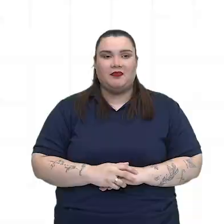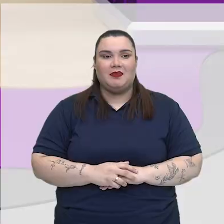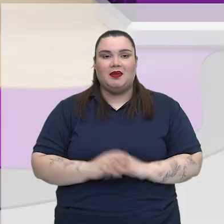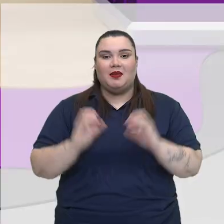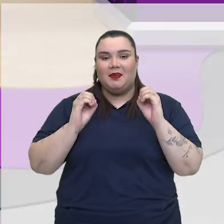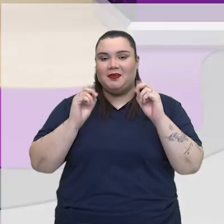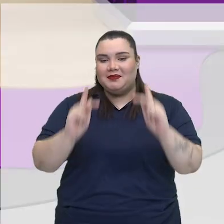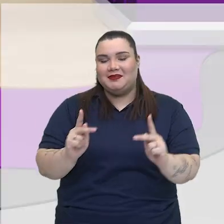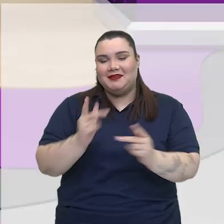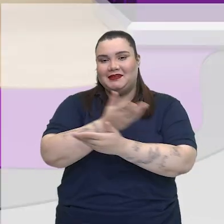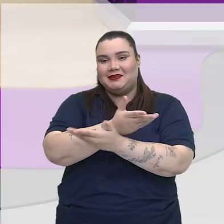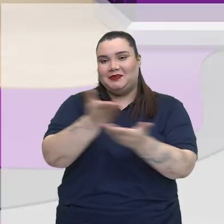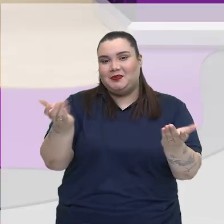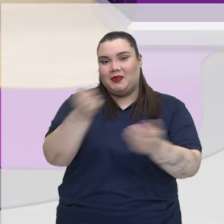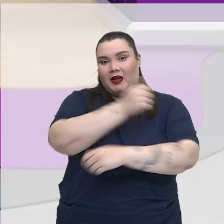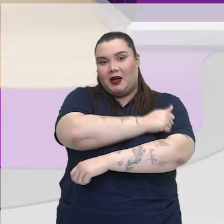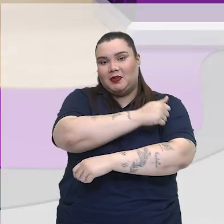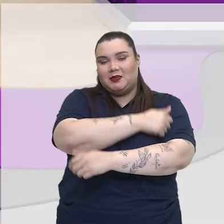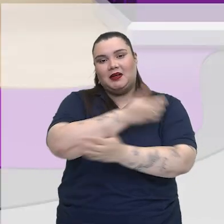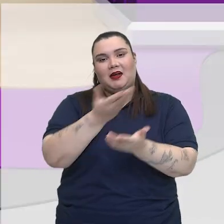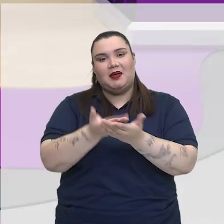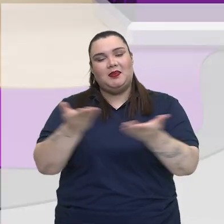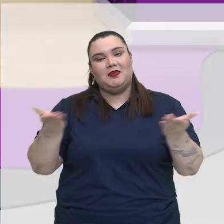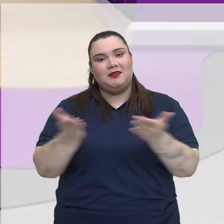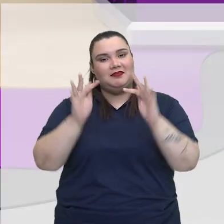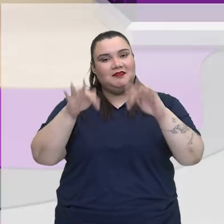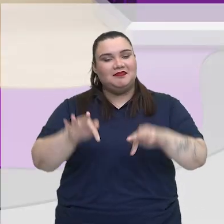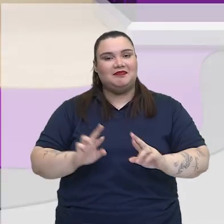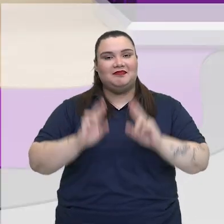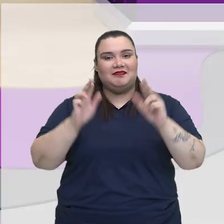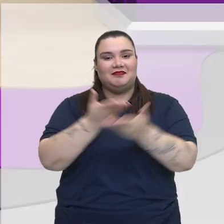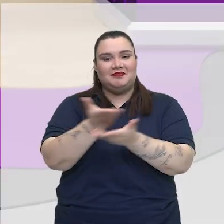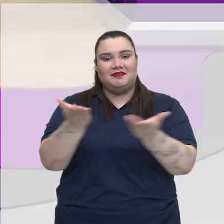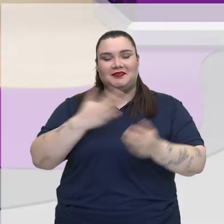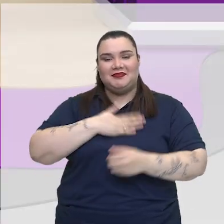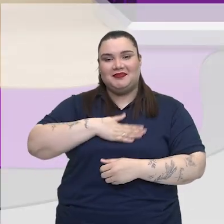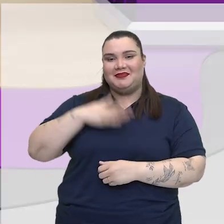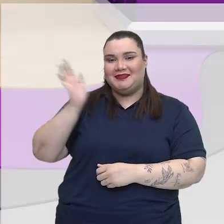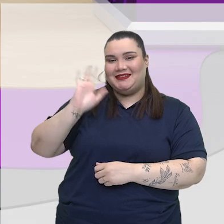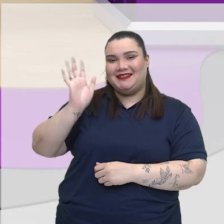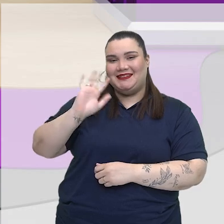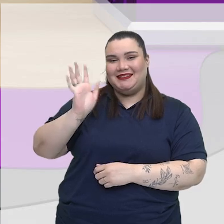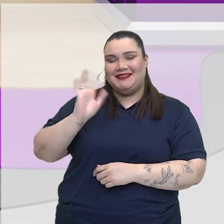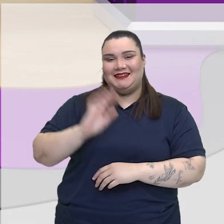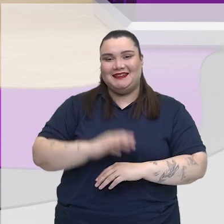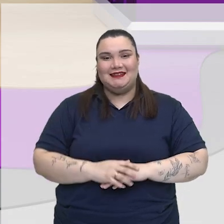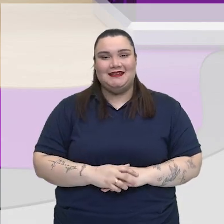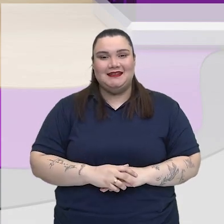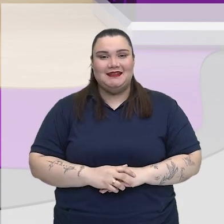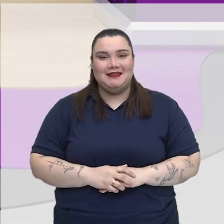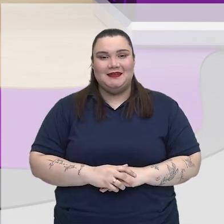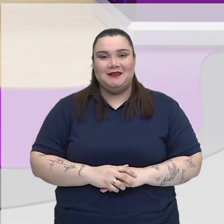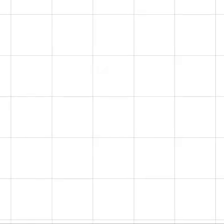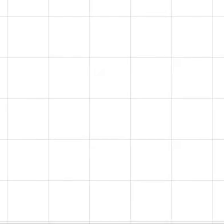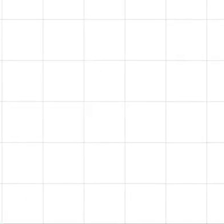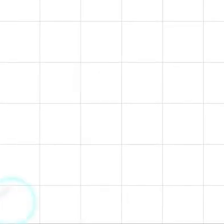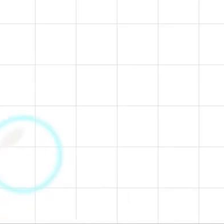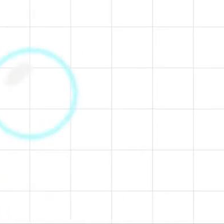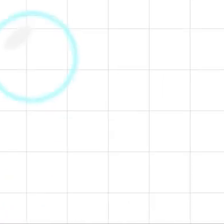Muito bem, queridos alunos, essa foi a nossa aula de hoje. Espero que vocês tenham gostado e até a nossa próxima oportunidade.